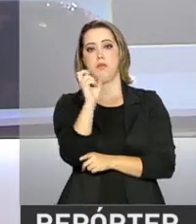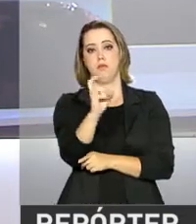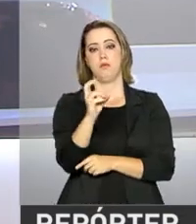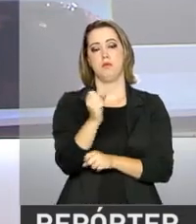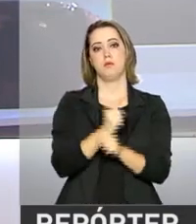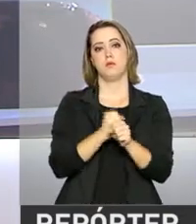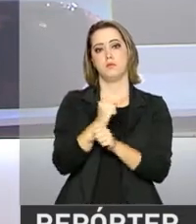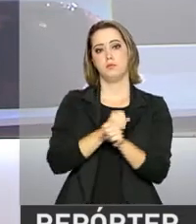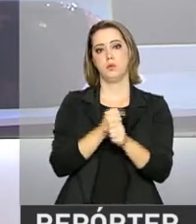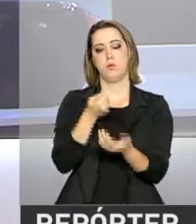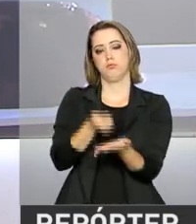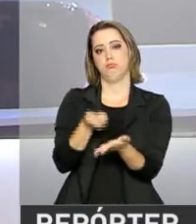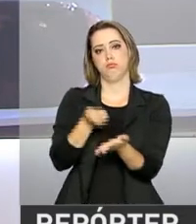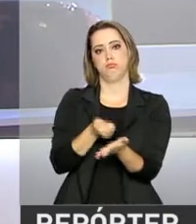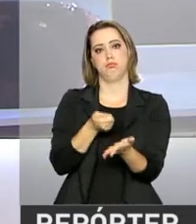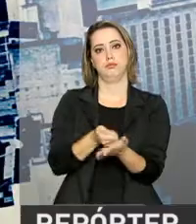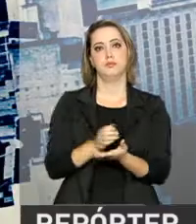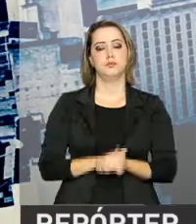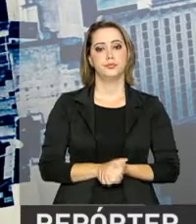anos de contribuição